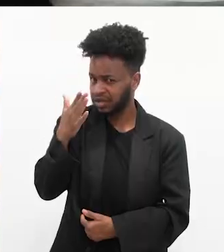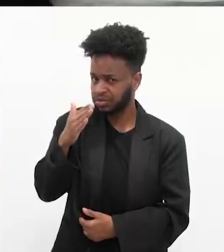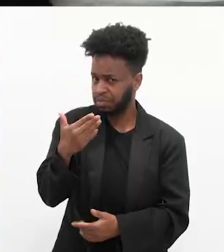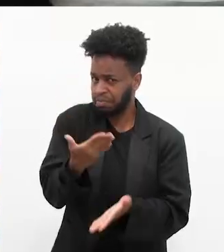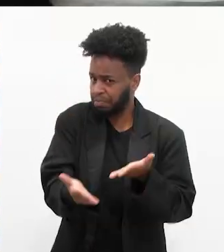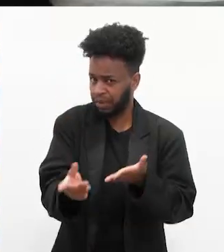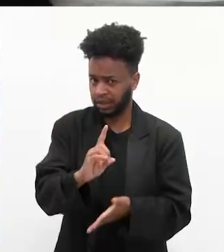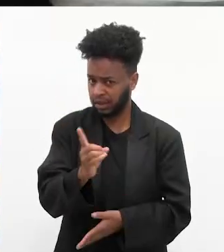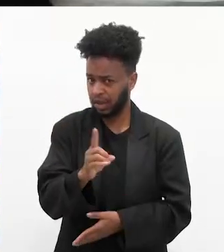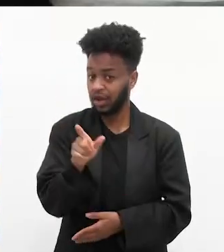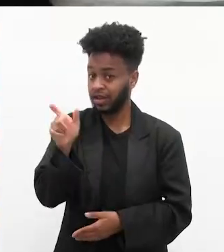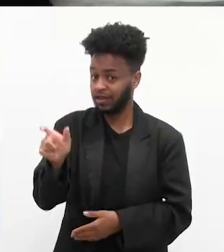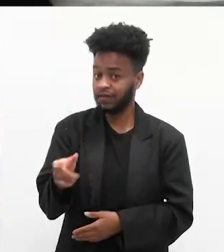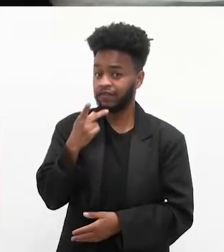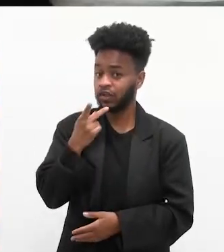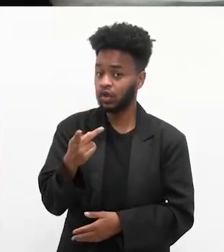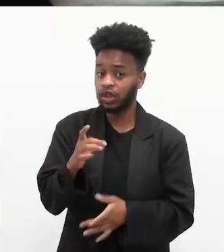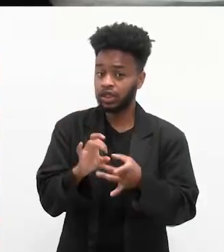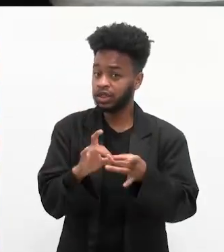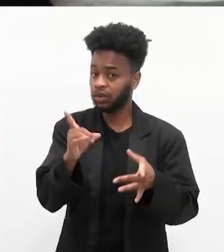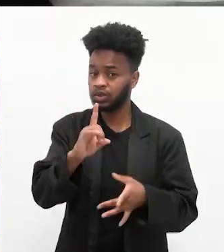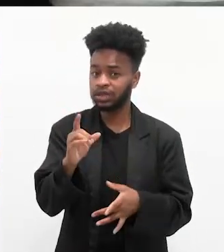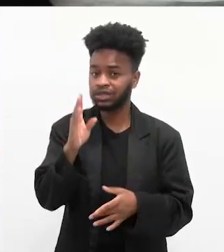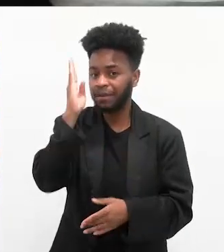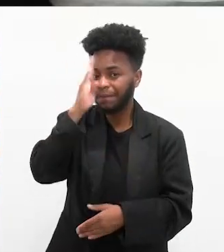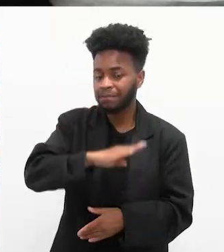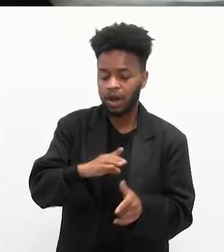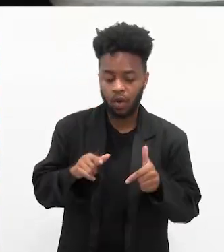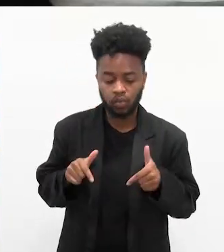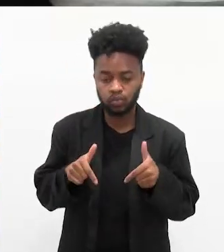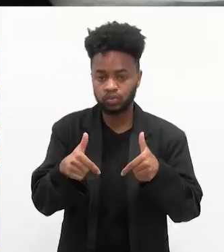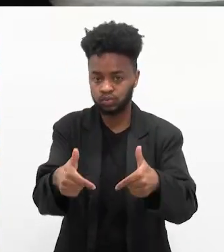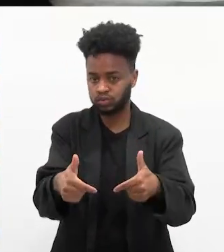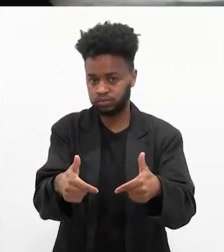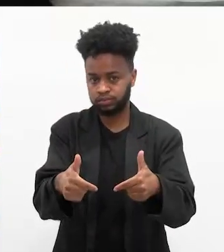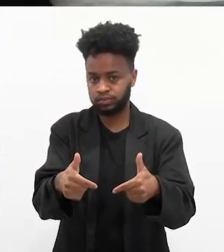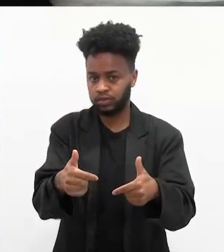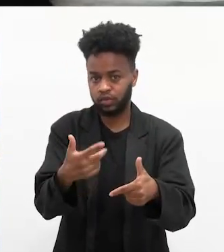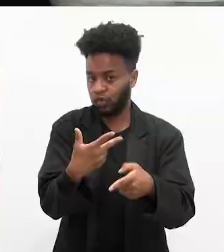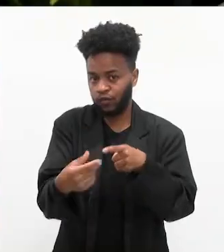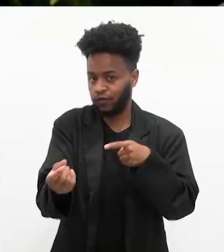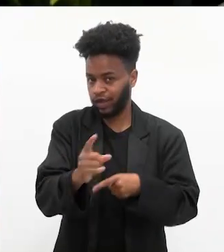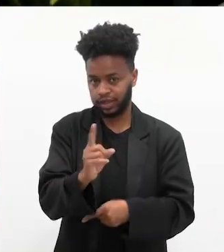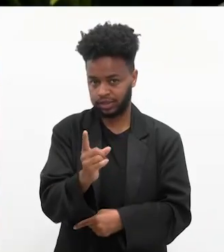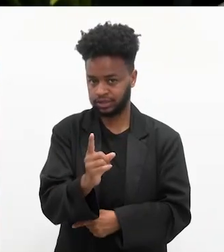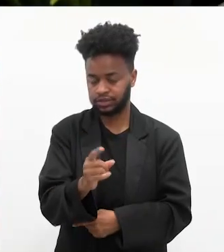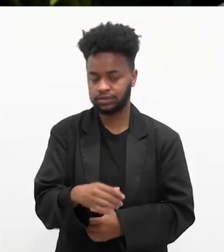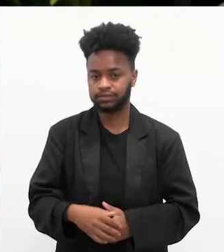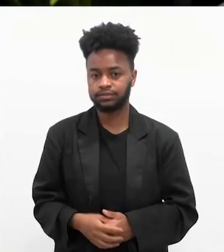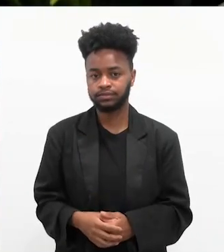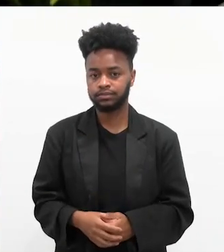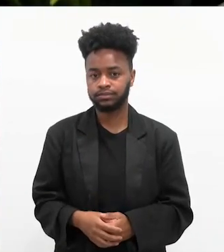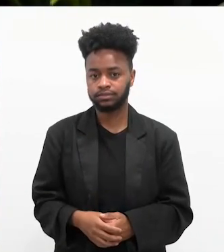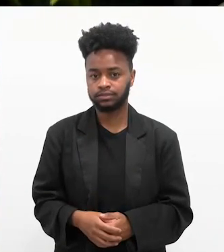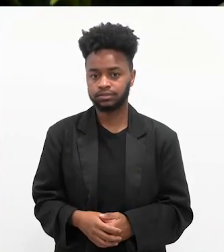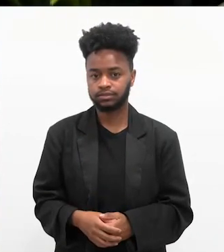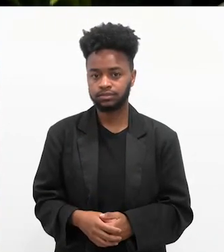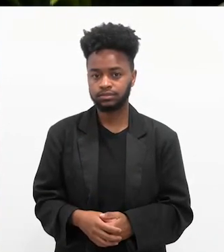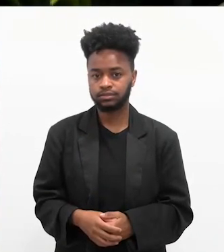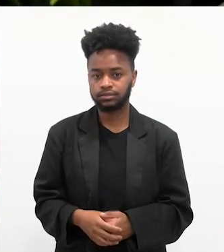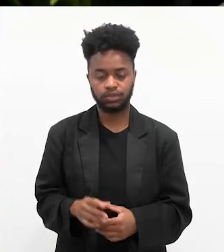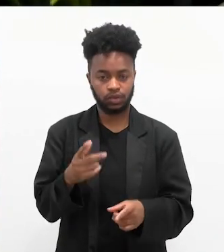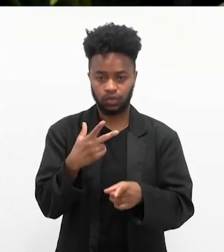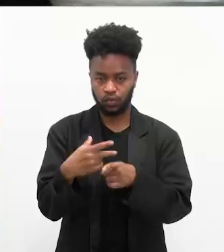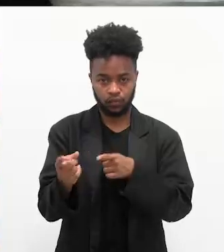será fácil se abater. Foi o que ele falou, né? Não deixe que a maldade, não é isso? Se abata... O mal não prevalecerá. Que o mal